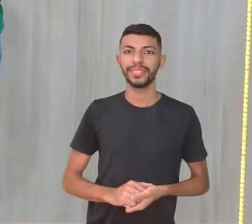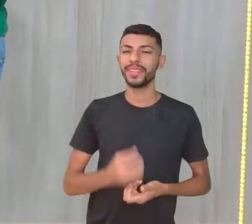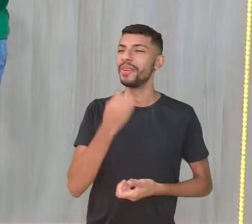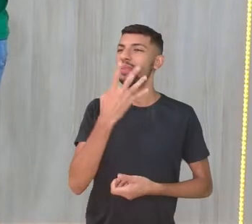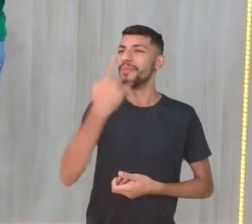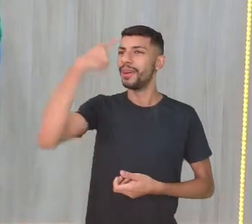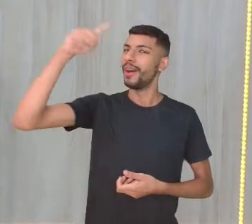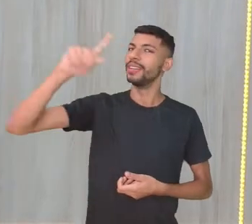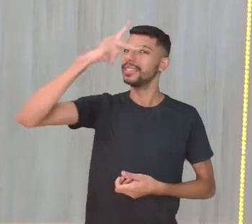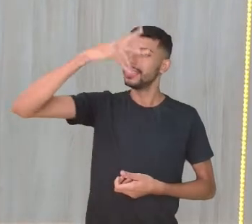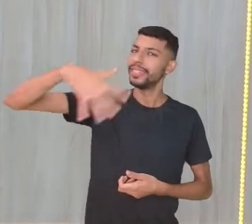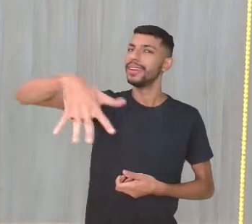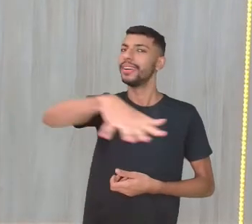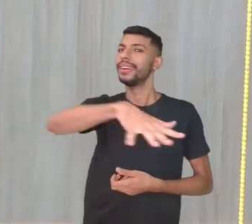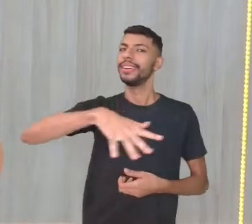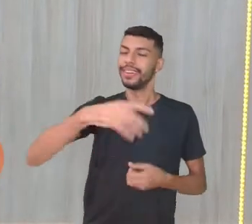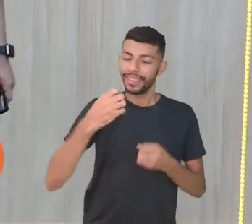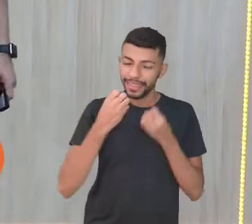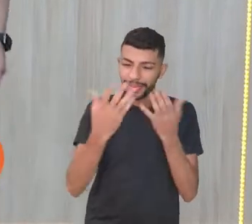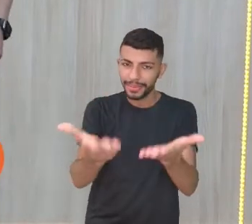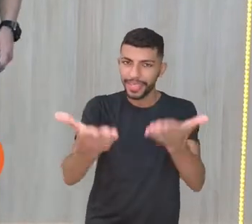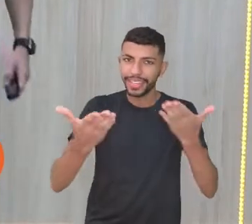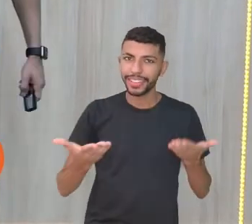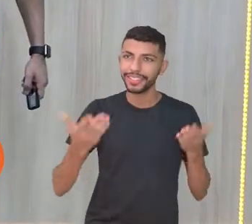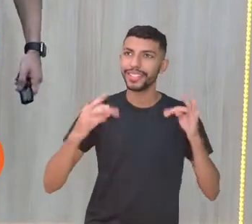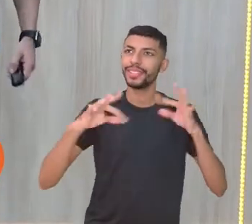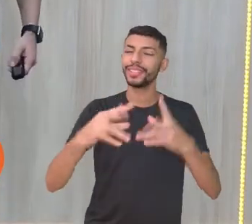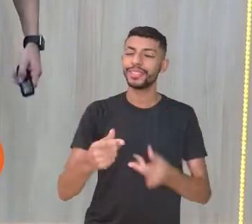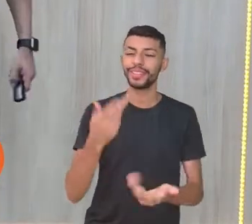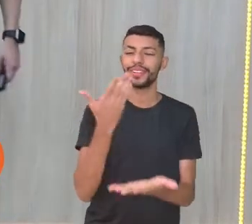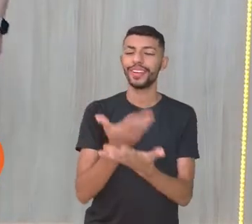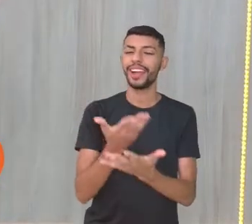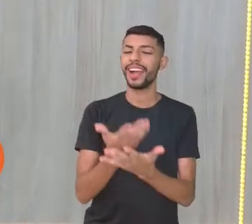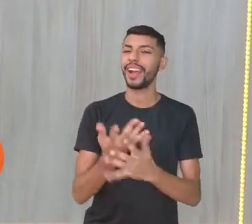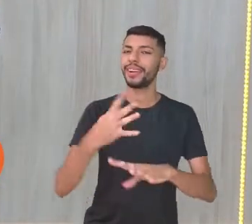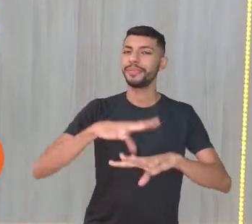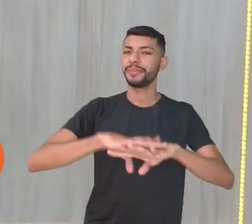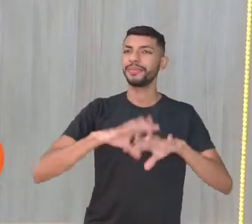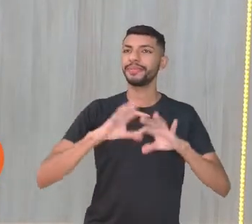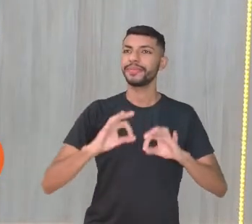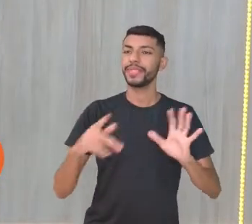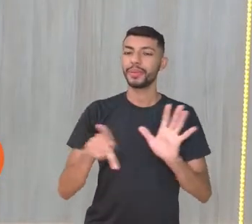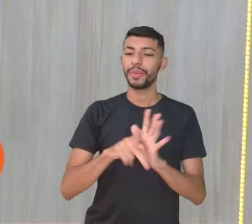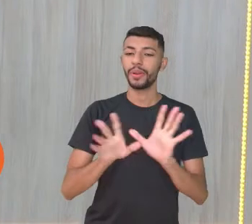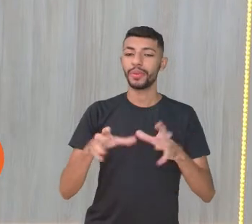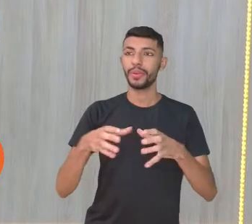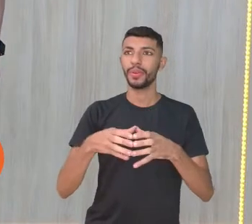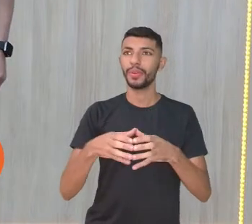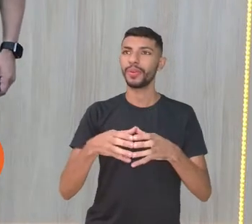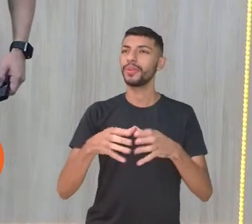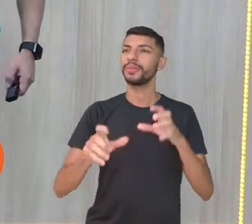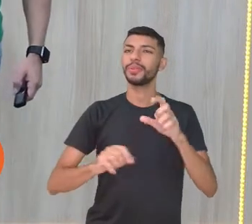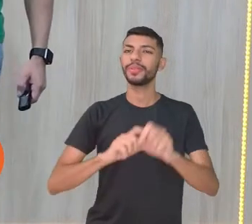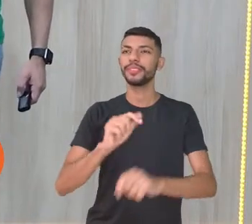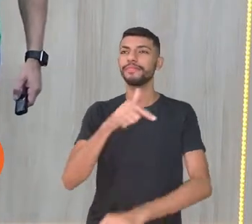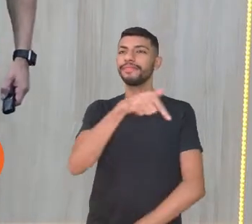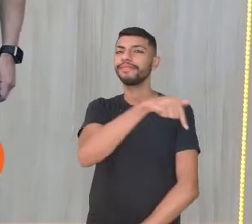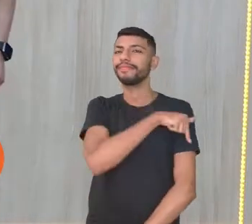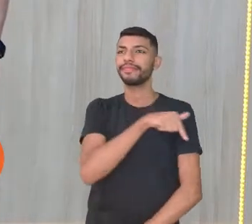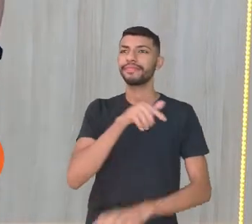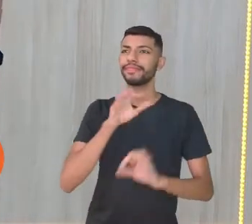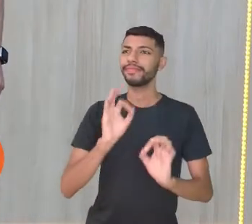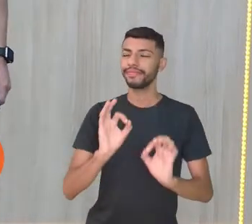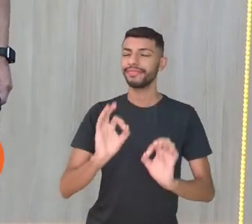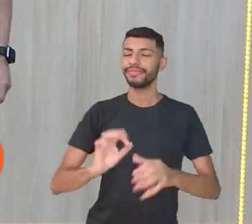Bom dia, pessoal! Seja muito bem-vindo a mais uma aula de matemática para as turmas dos anos finais, a galerinha aí